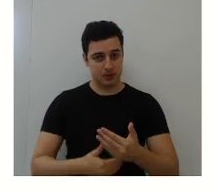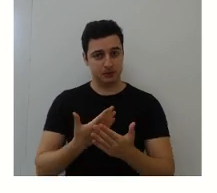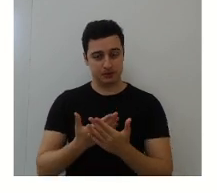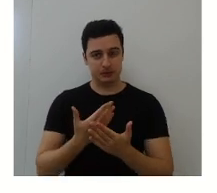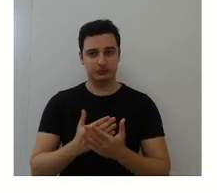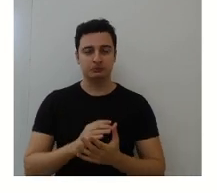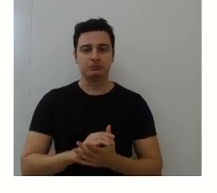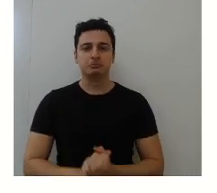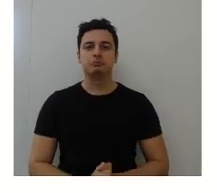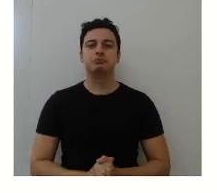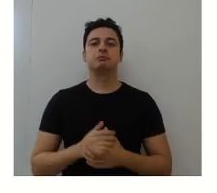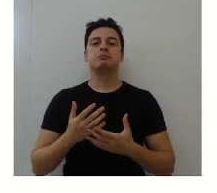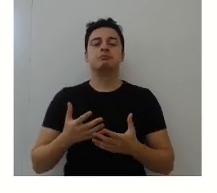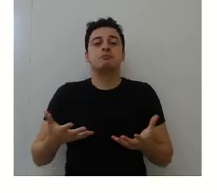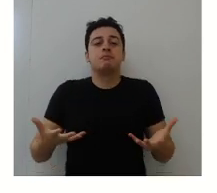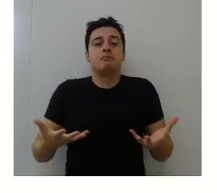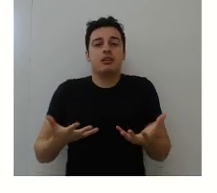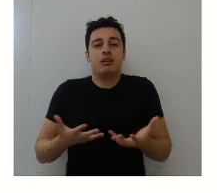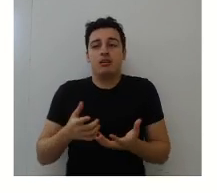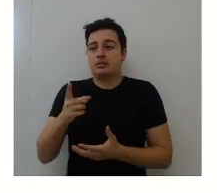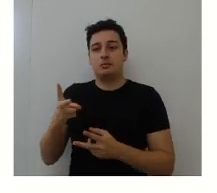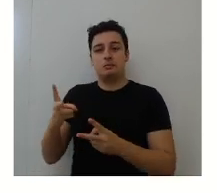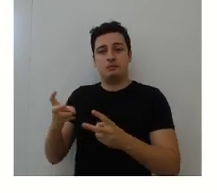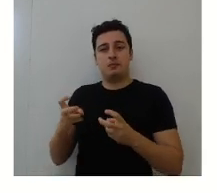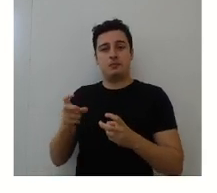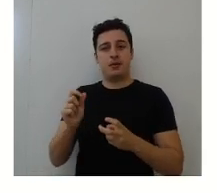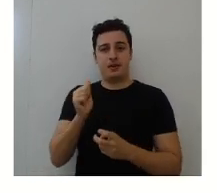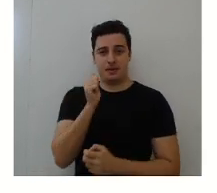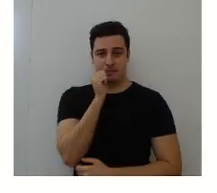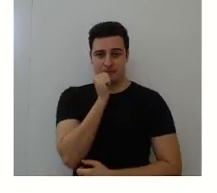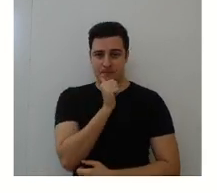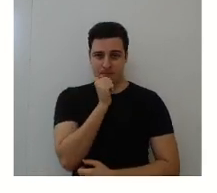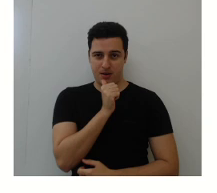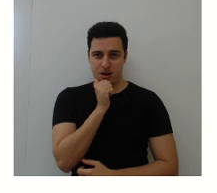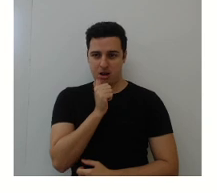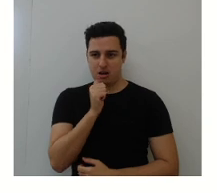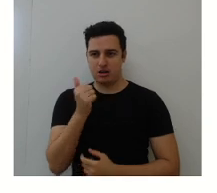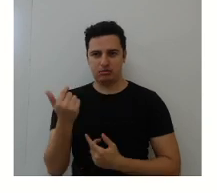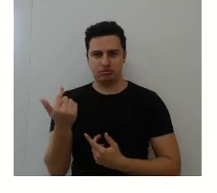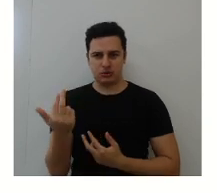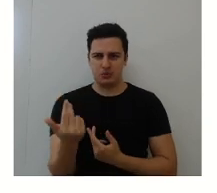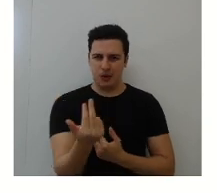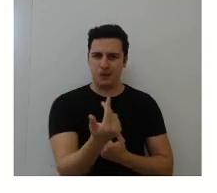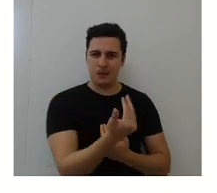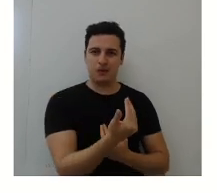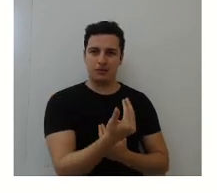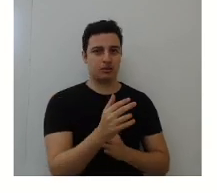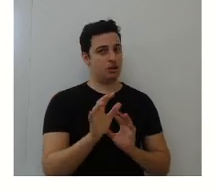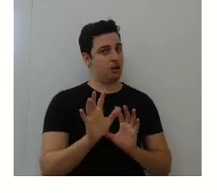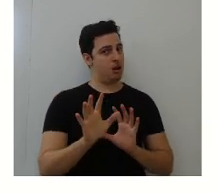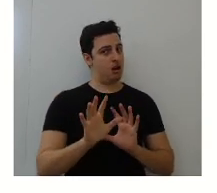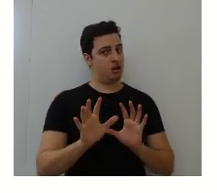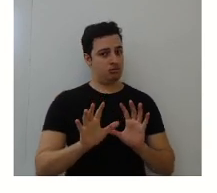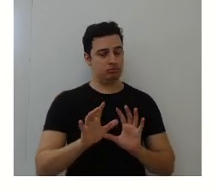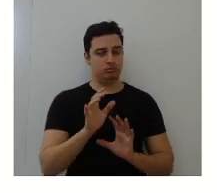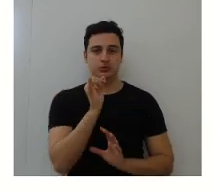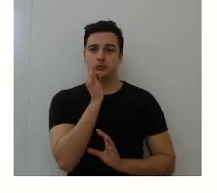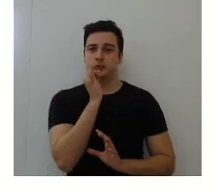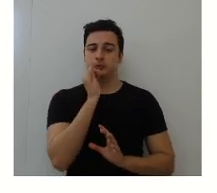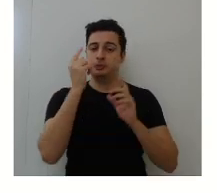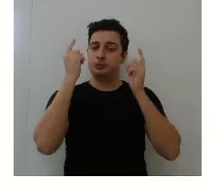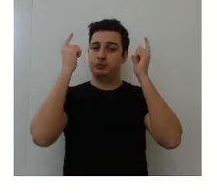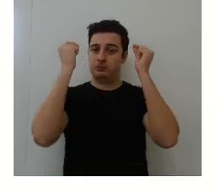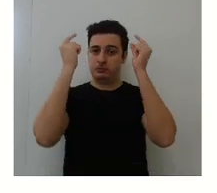já está percebendo que a condição das mulheres não era a mesma em todas as polis gregas. Com relação a Atenas e